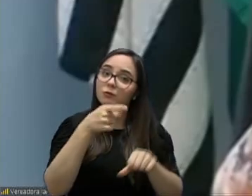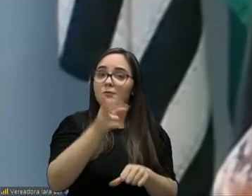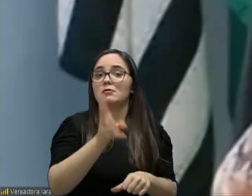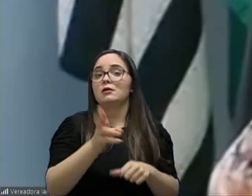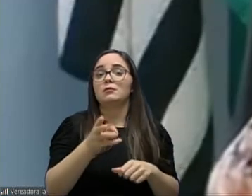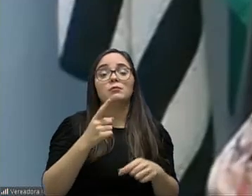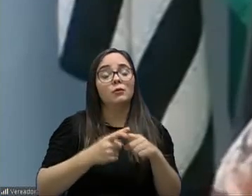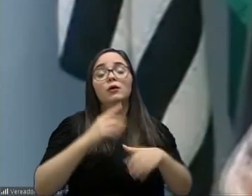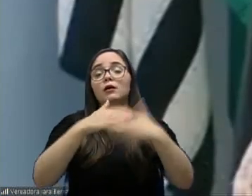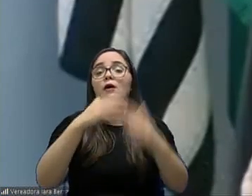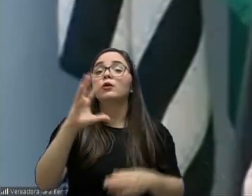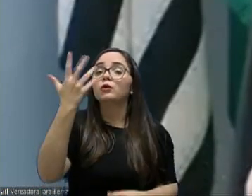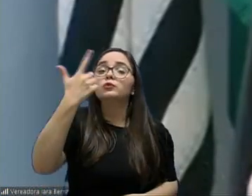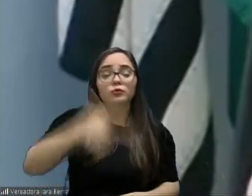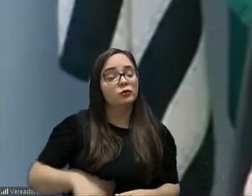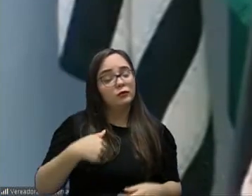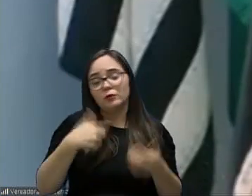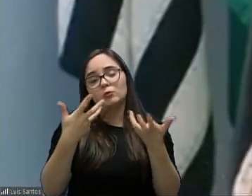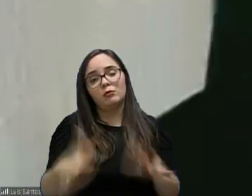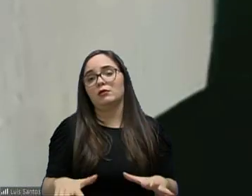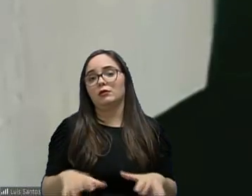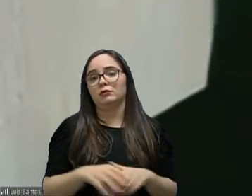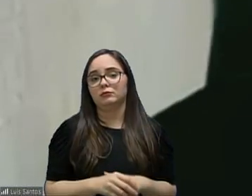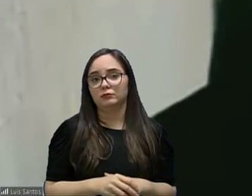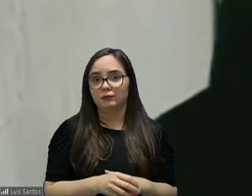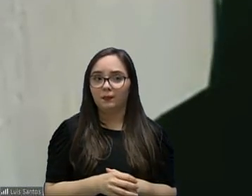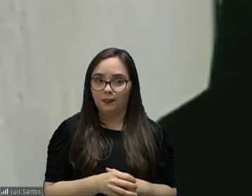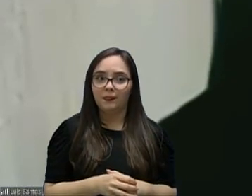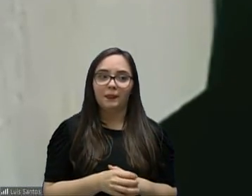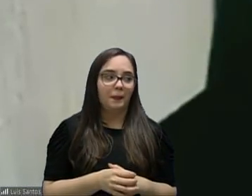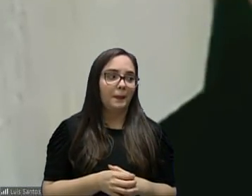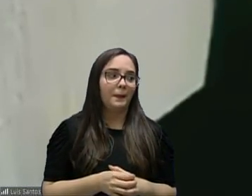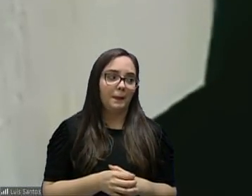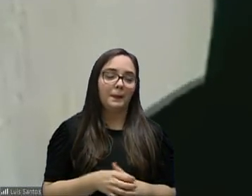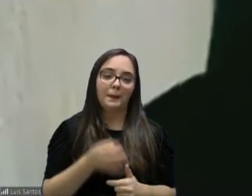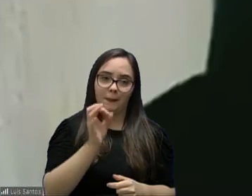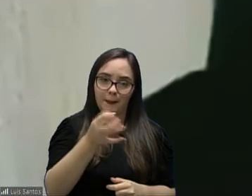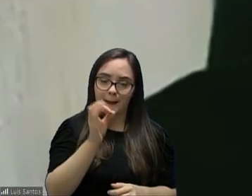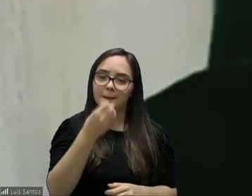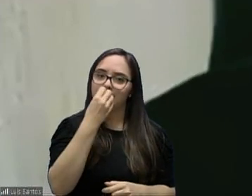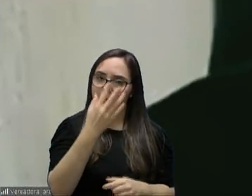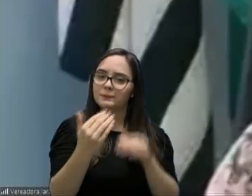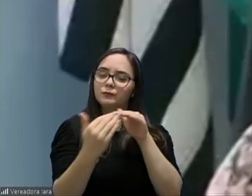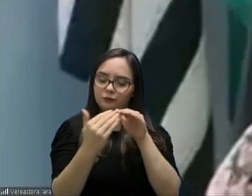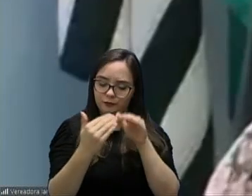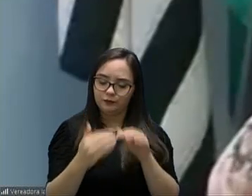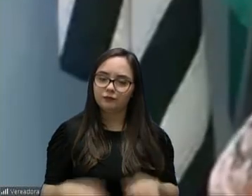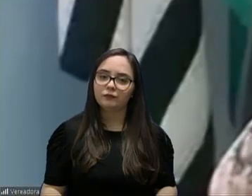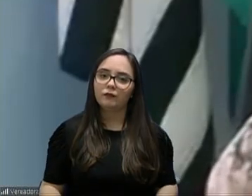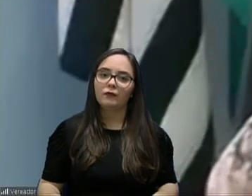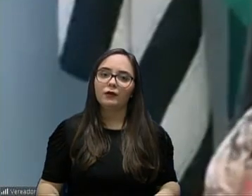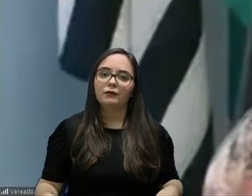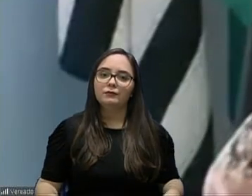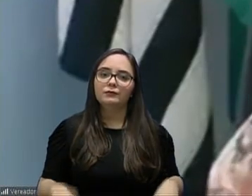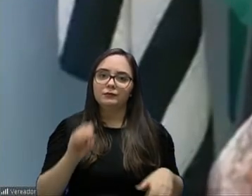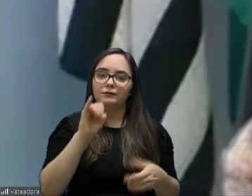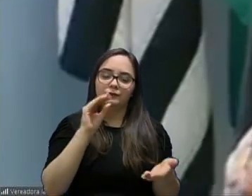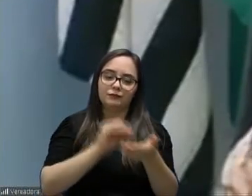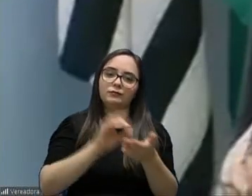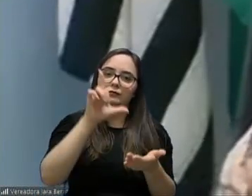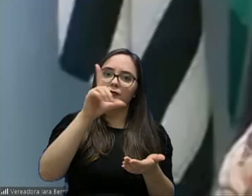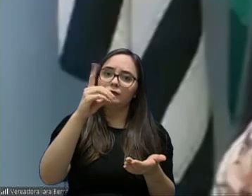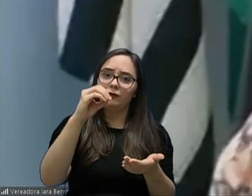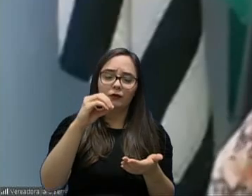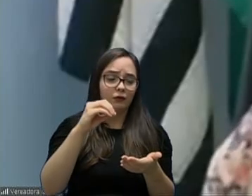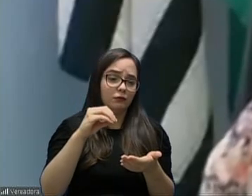acontecer novamente. Aqui fala ótimo, título ótimo. De... Eu acho que é muito válido. Se tiver escrito na LDO que não pode,